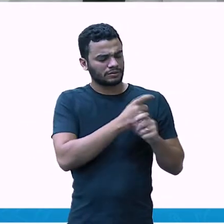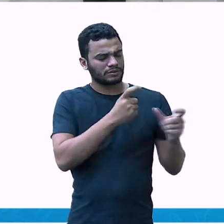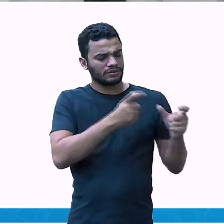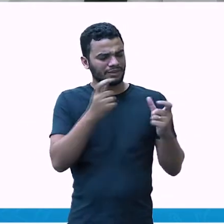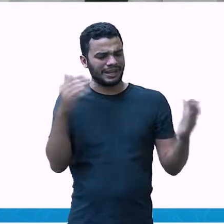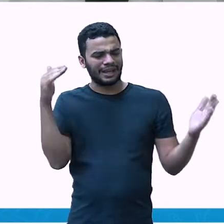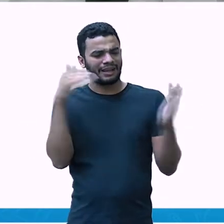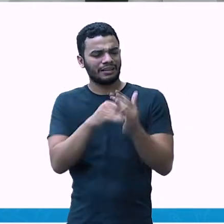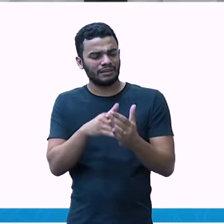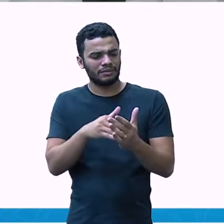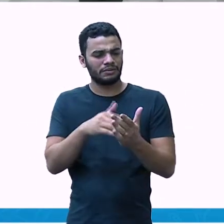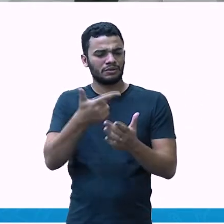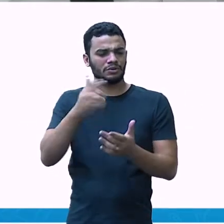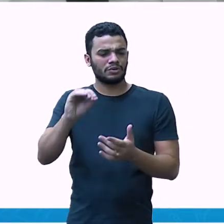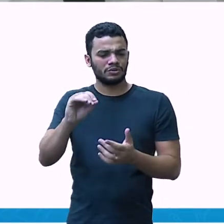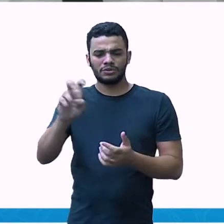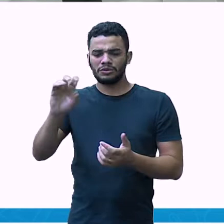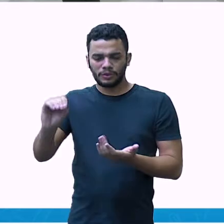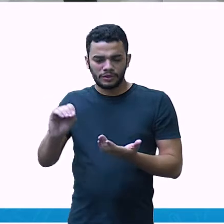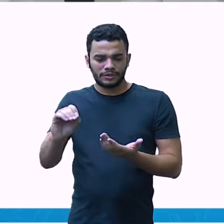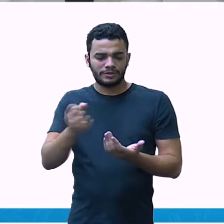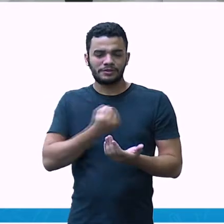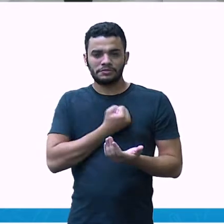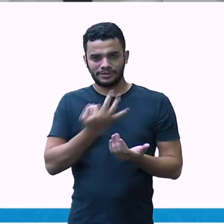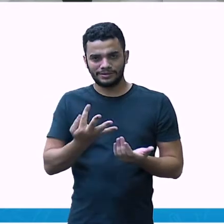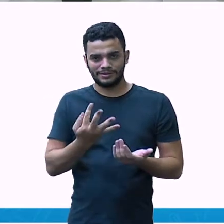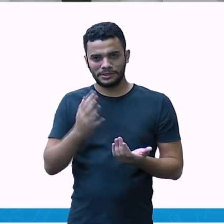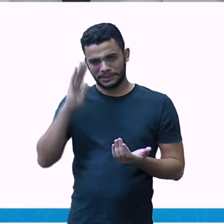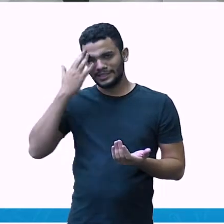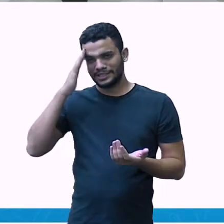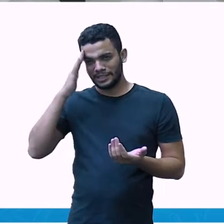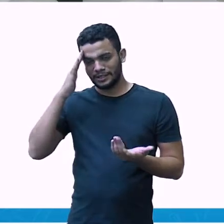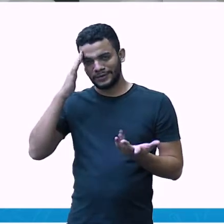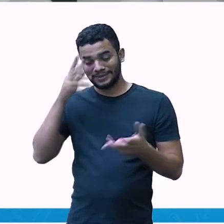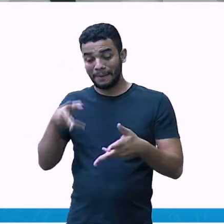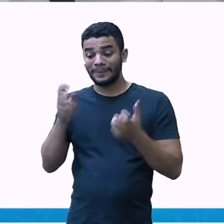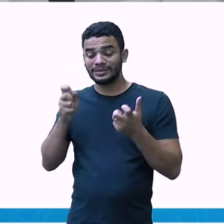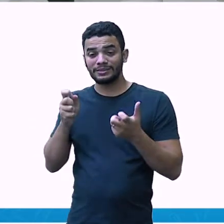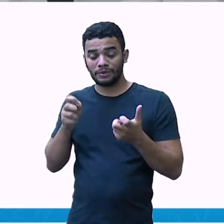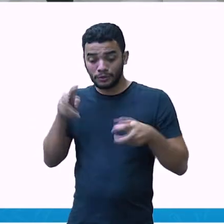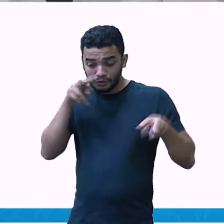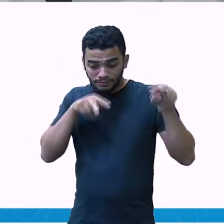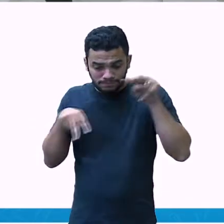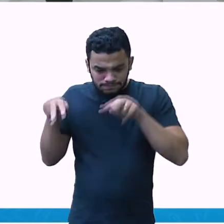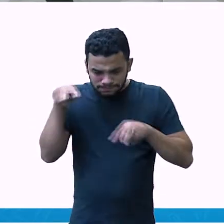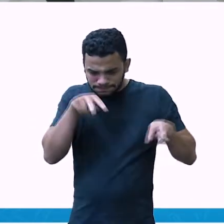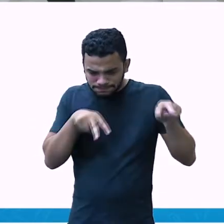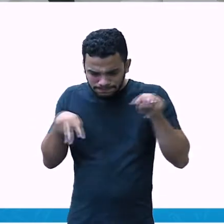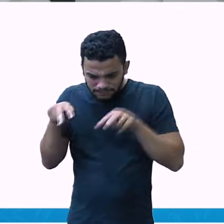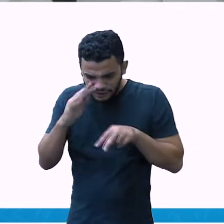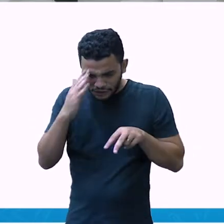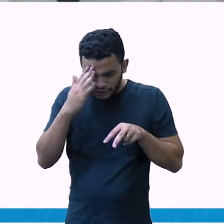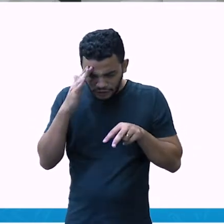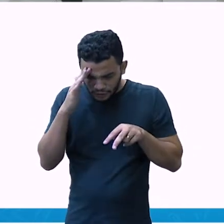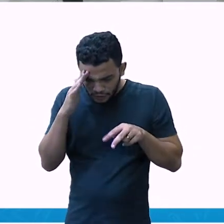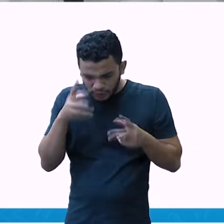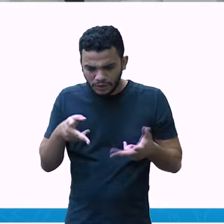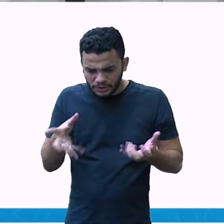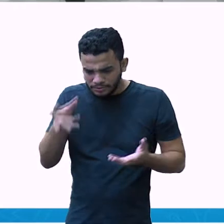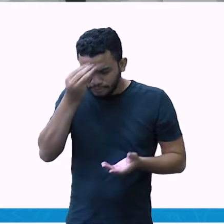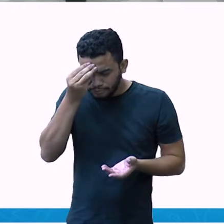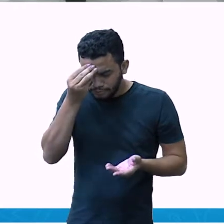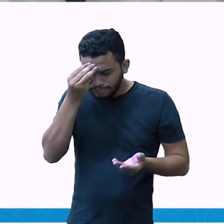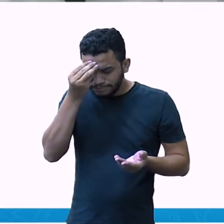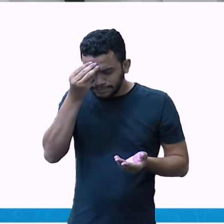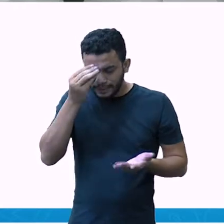até chegar em 2050. Vamos ver algumas perguntas. Primeiro, em 1990,